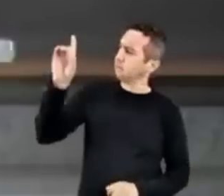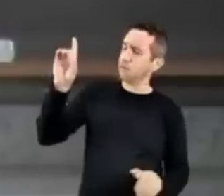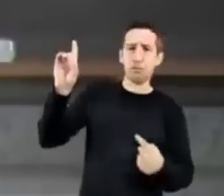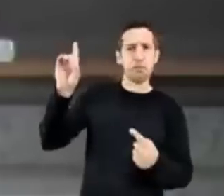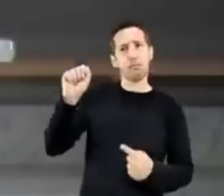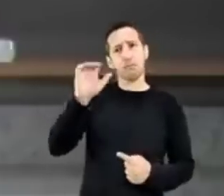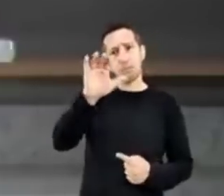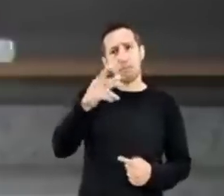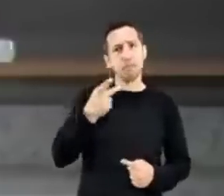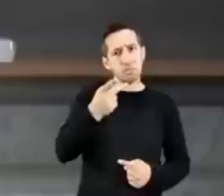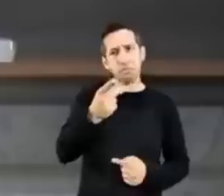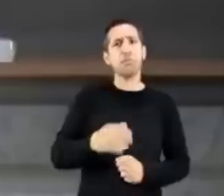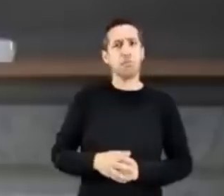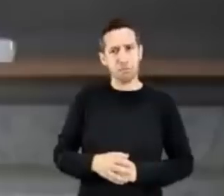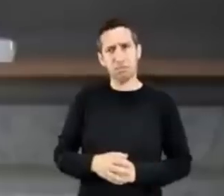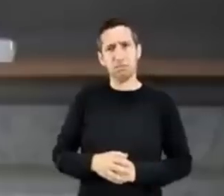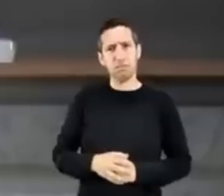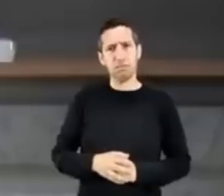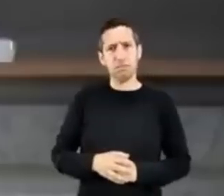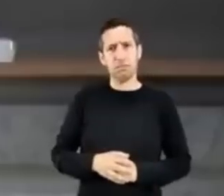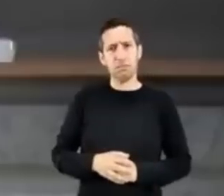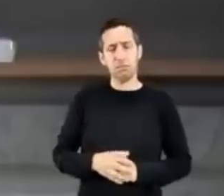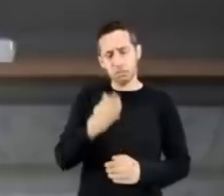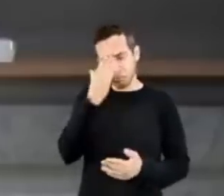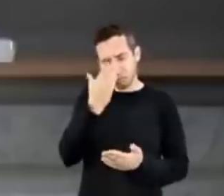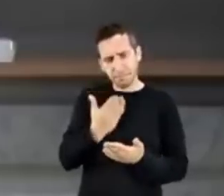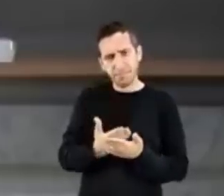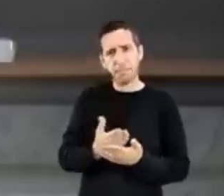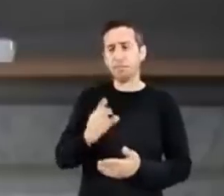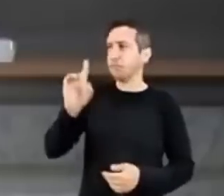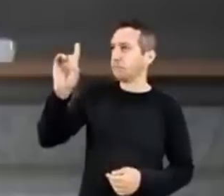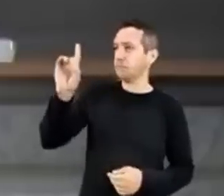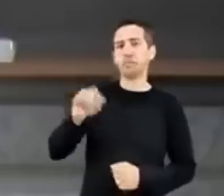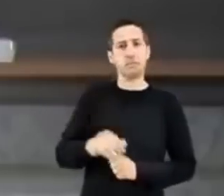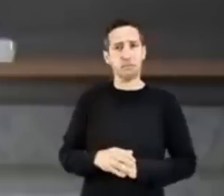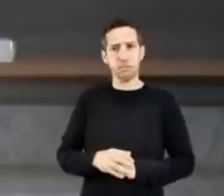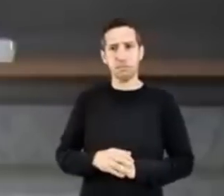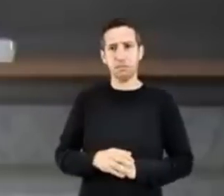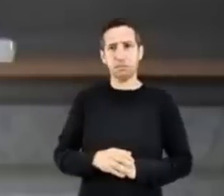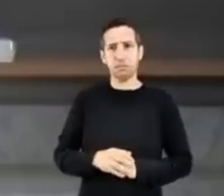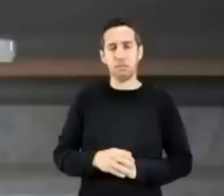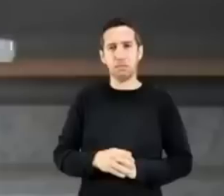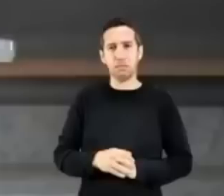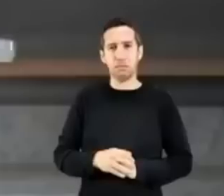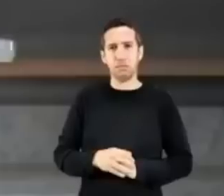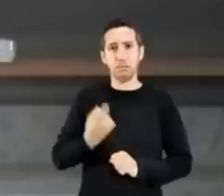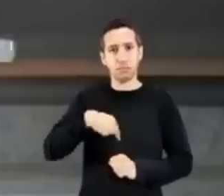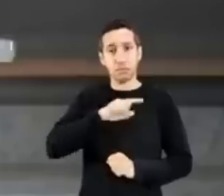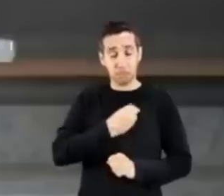e basta confiar nele basta entregar a vida nas mãos dele